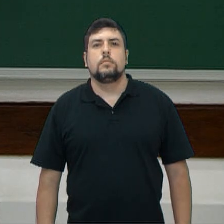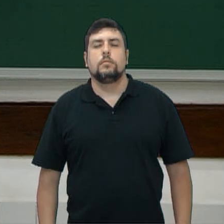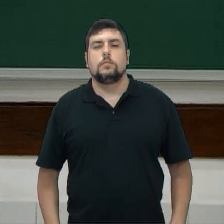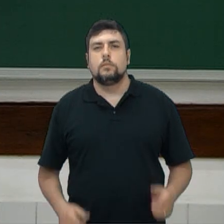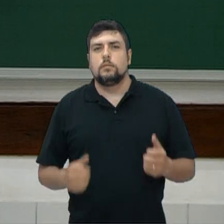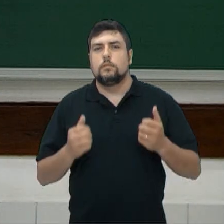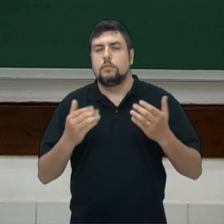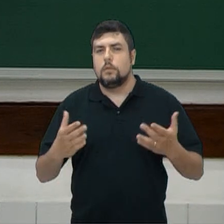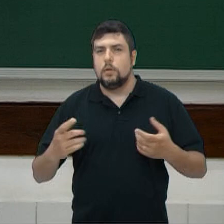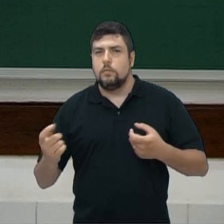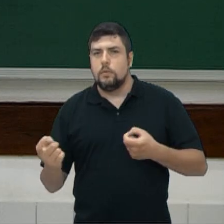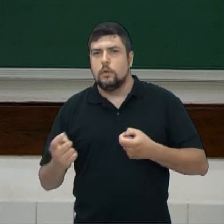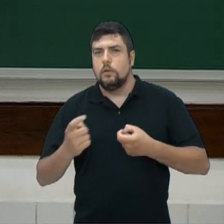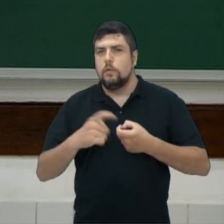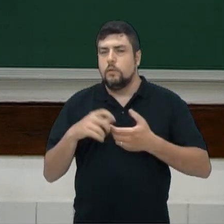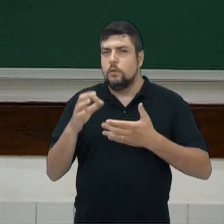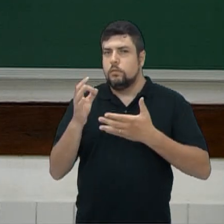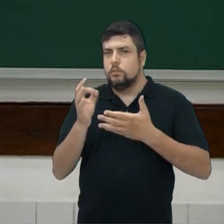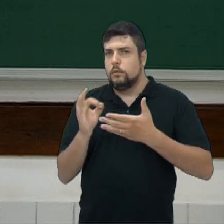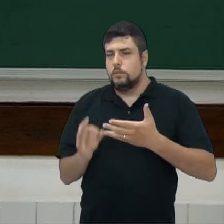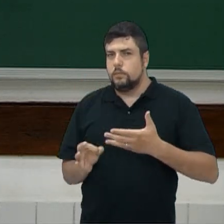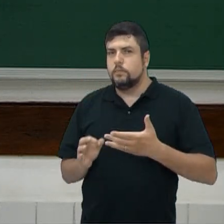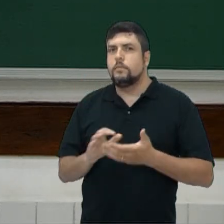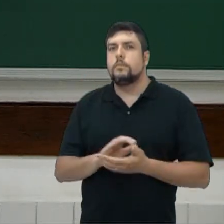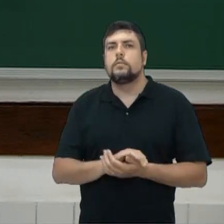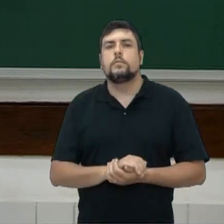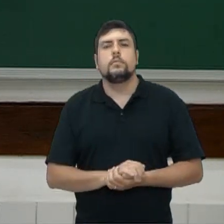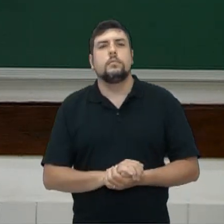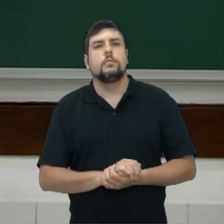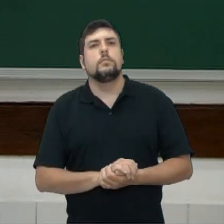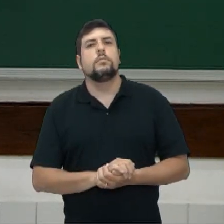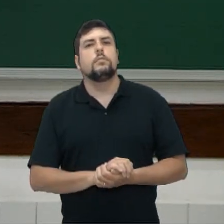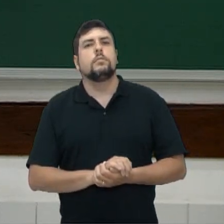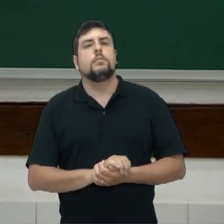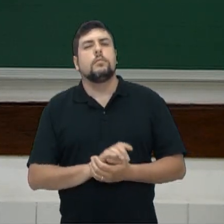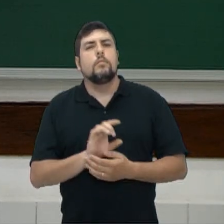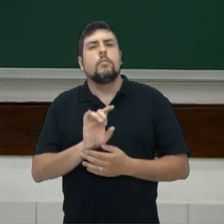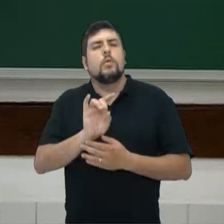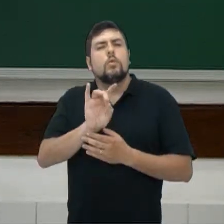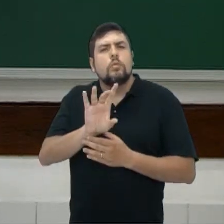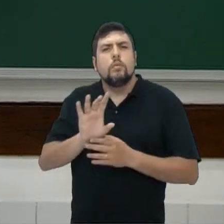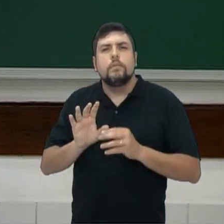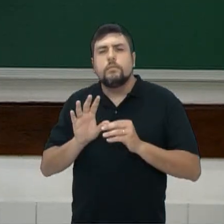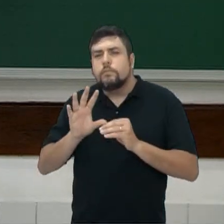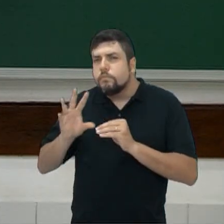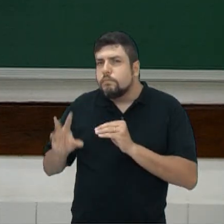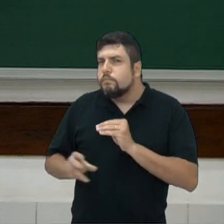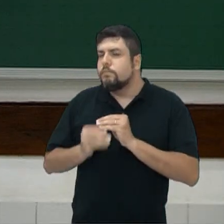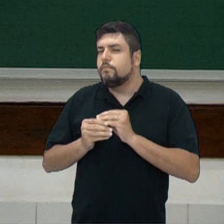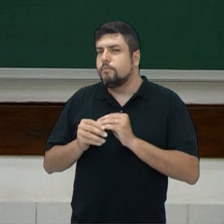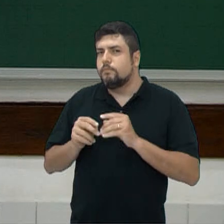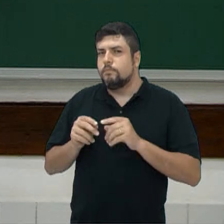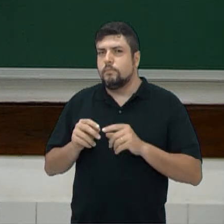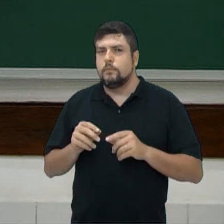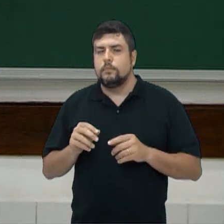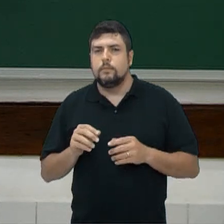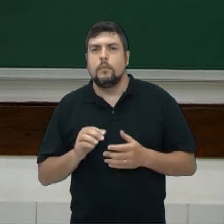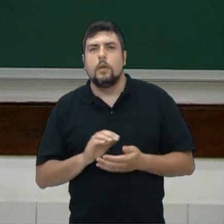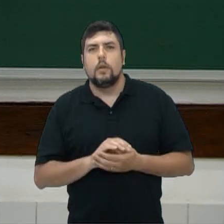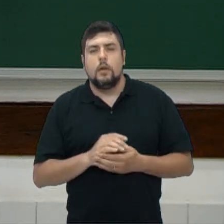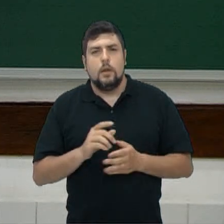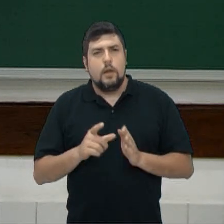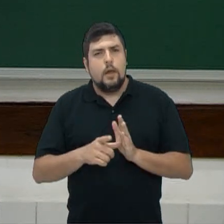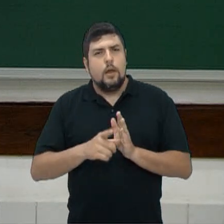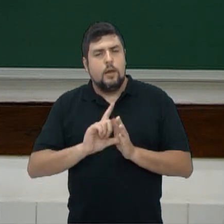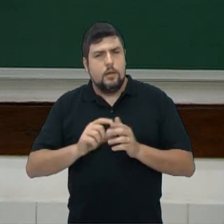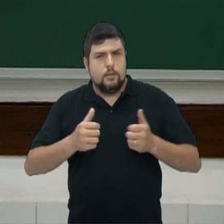Bom, pessoal, vamos voltar aqui na resolução do exercício. Só fazendo uma correçãozinha ali. Anteriormente eu havia